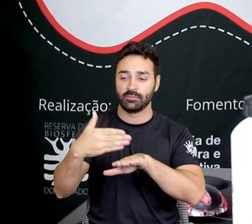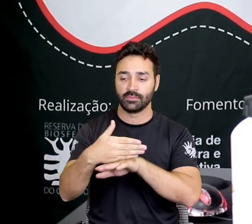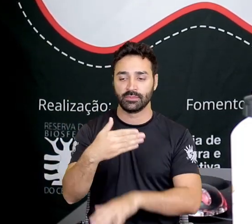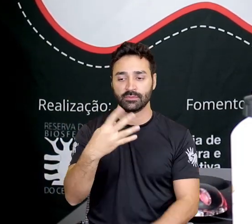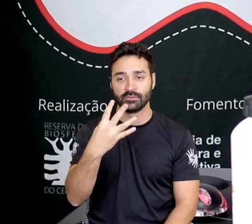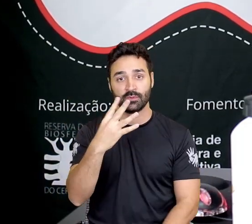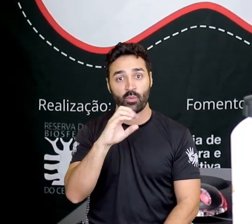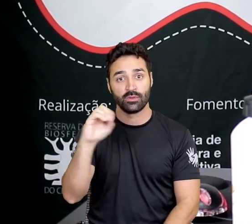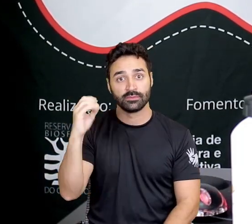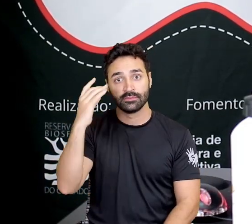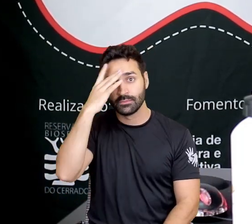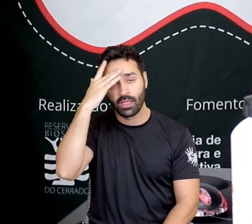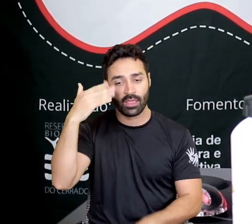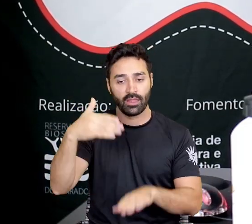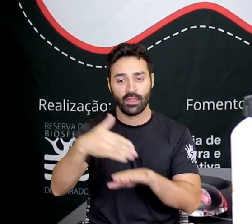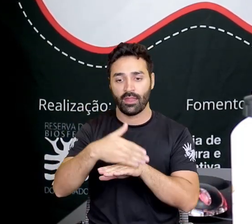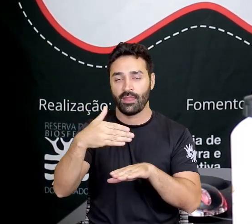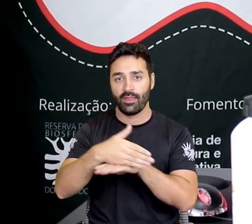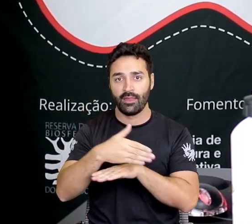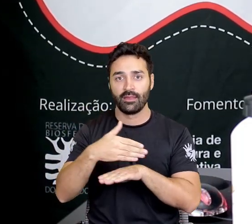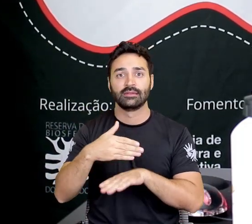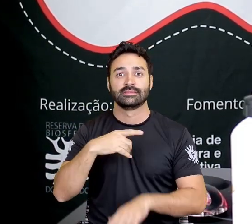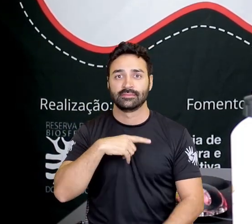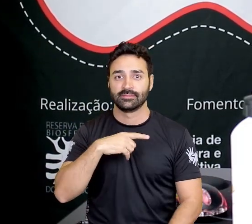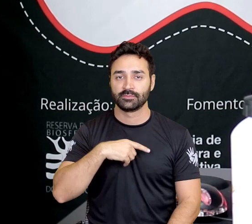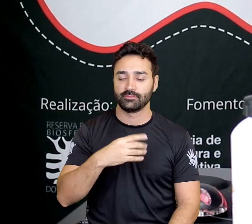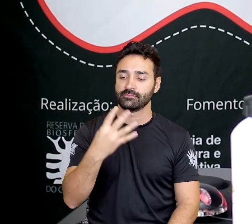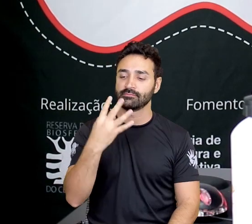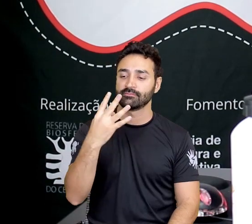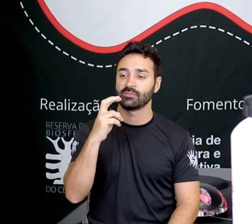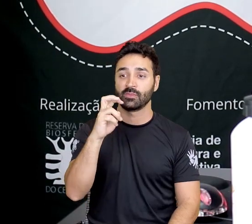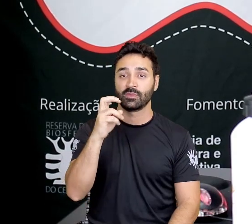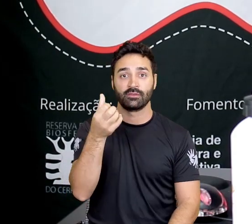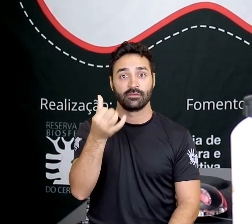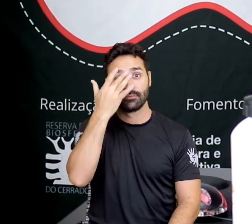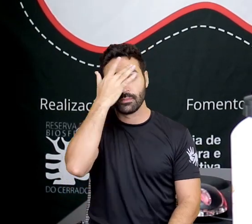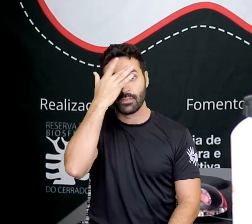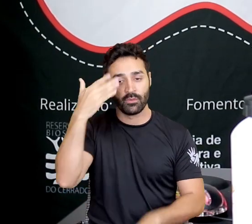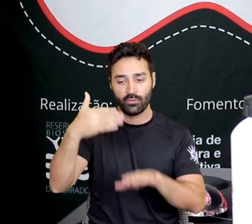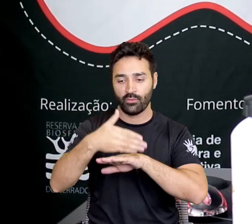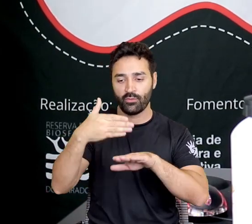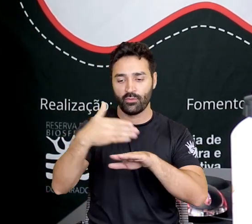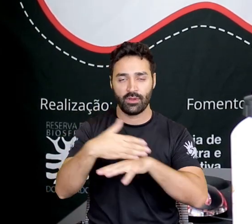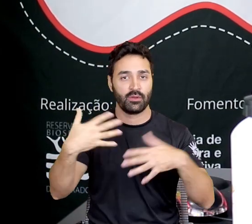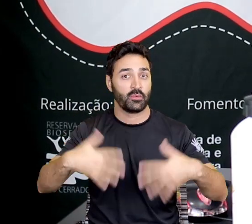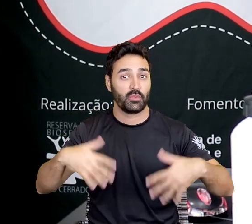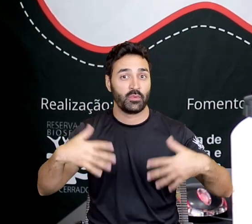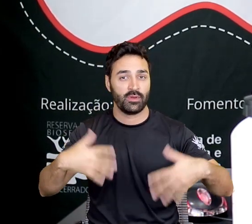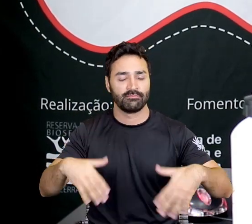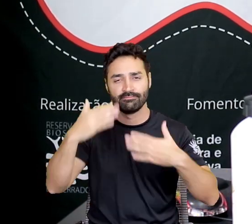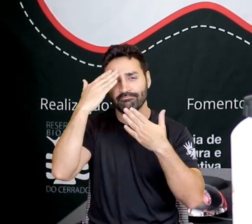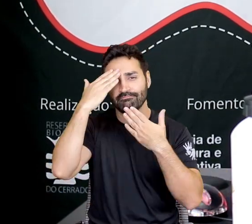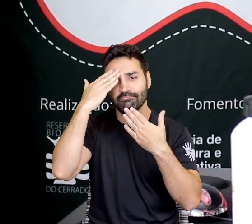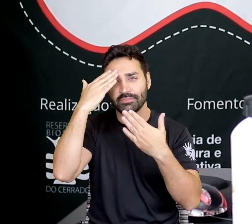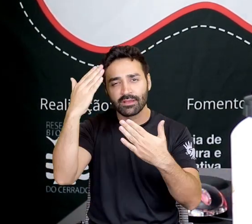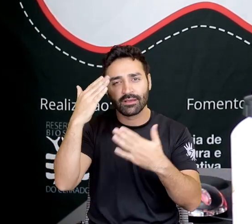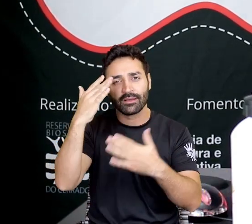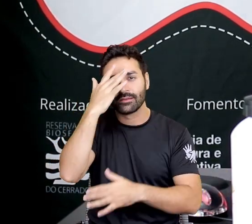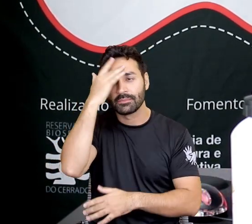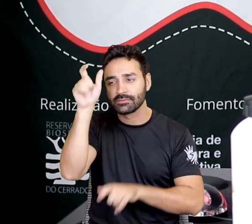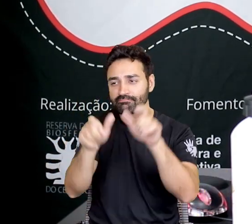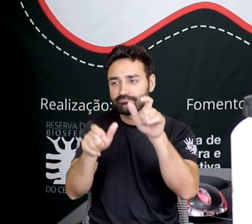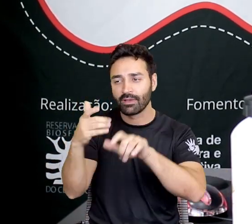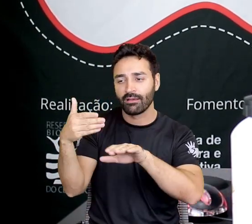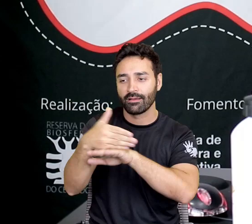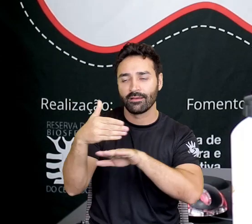pessoas. Nesse momento nós temos aqui 456 pessoas. Muito obrigada a cada um de vocês que está aqui acompanhando